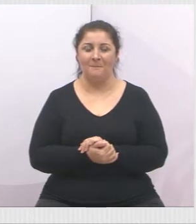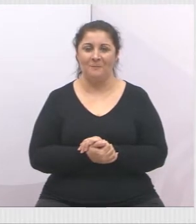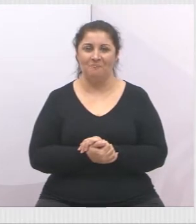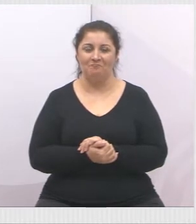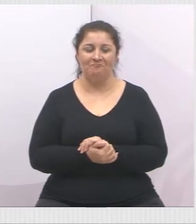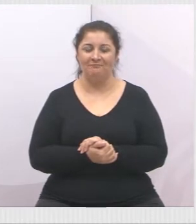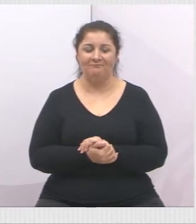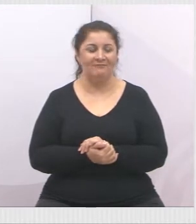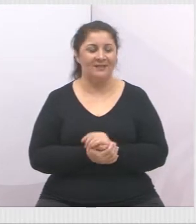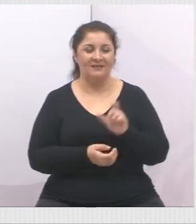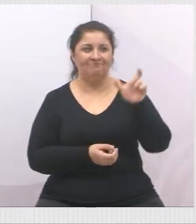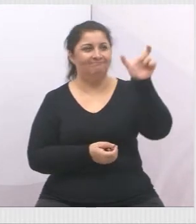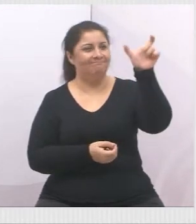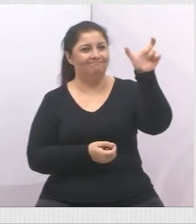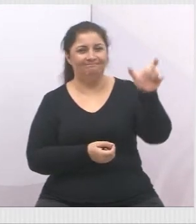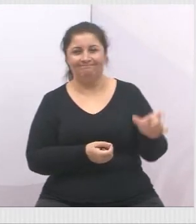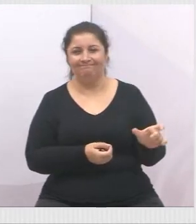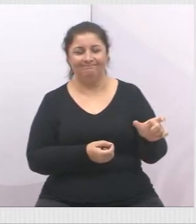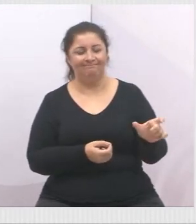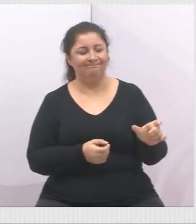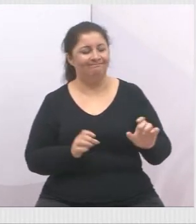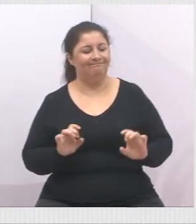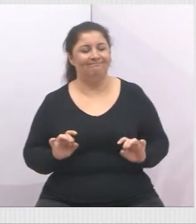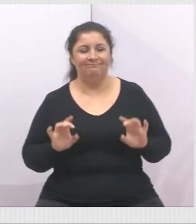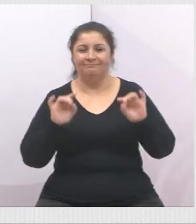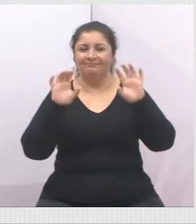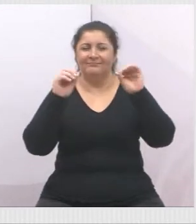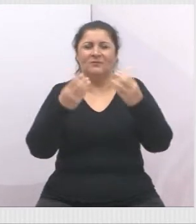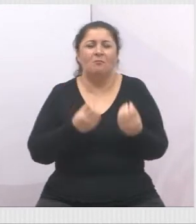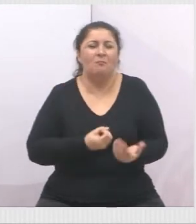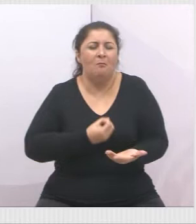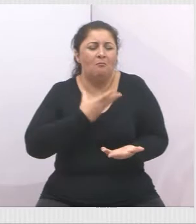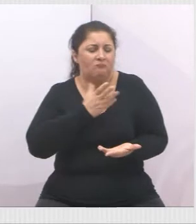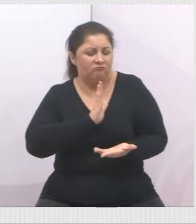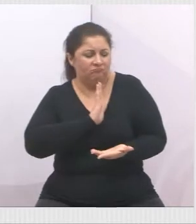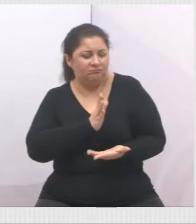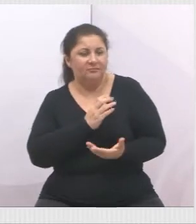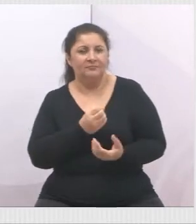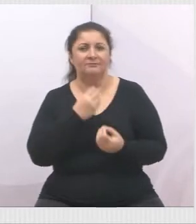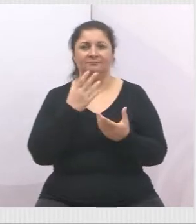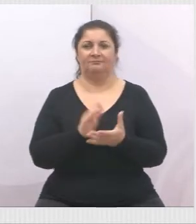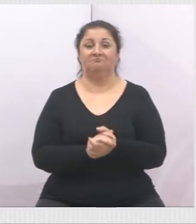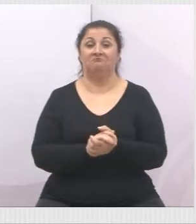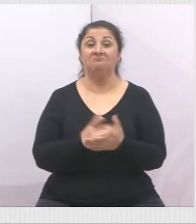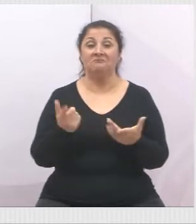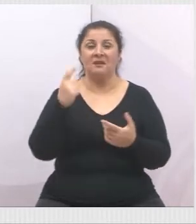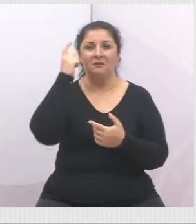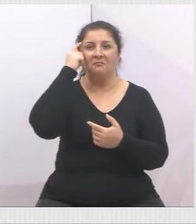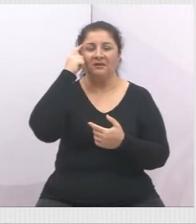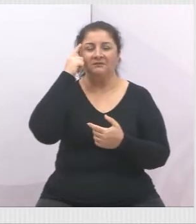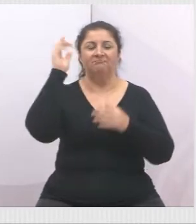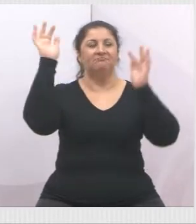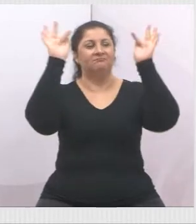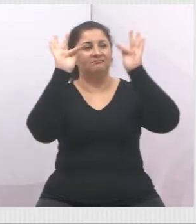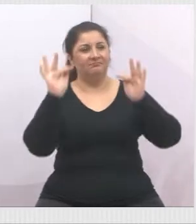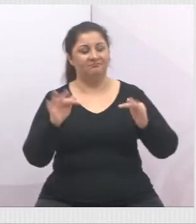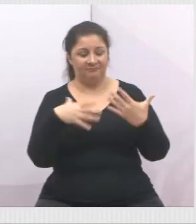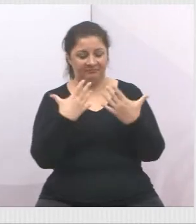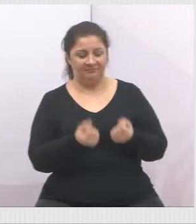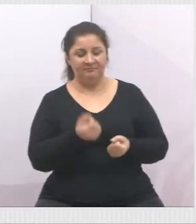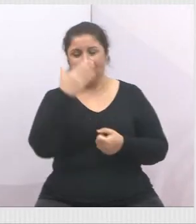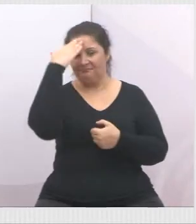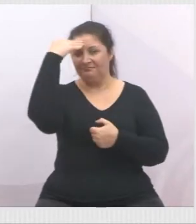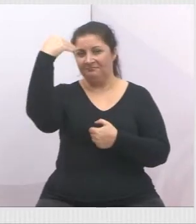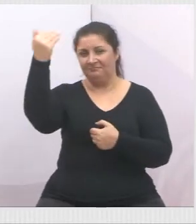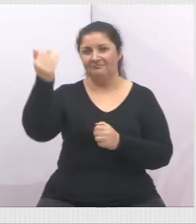Pessoa incrível, pessoa muito generosa. Eu acho que ele também deve estar muito feliz com essa homenagem que estão prestando,